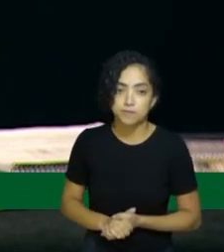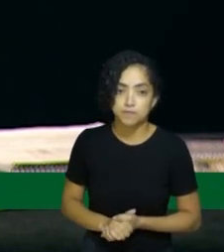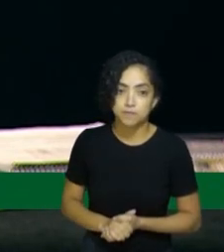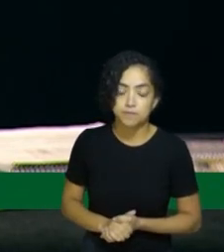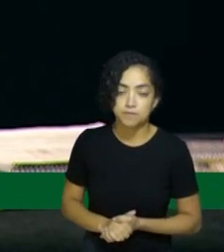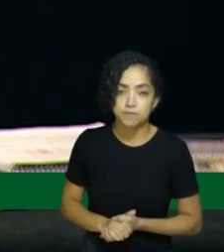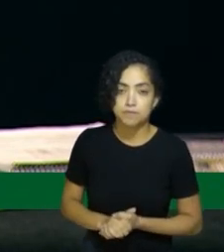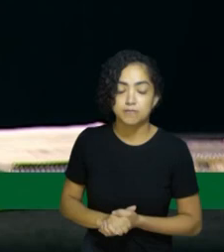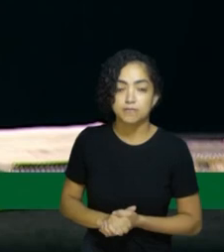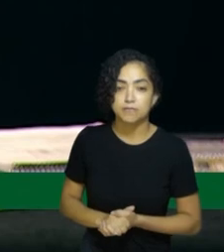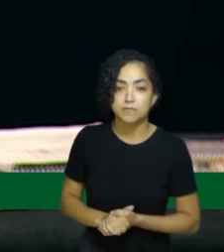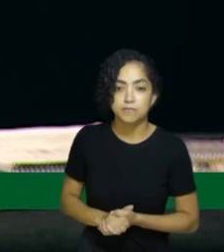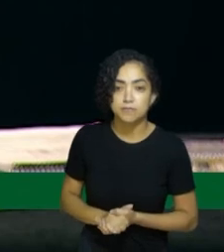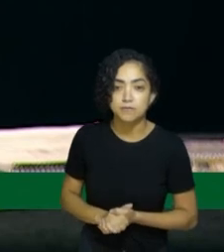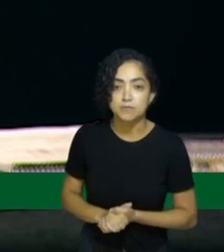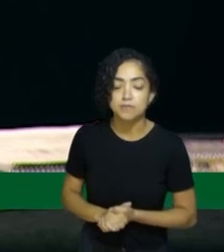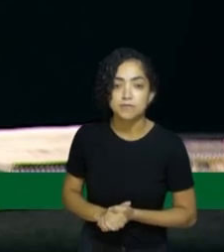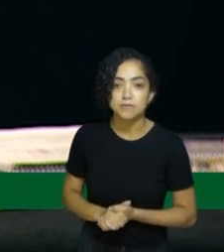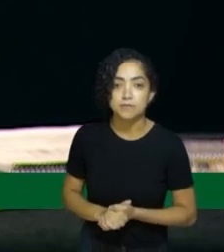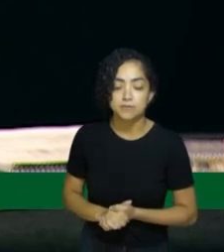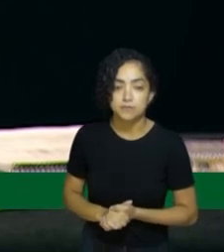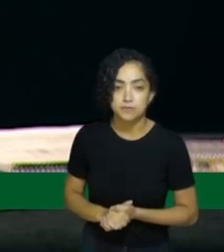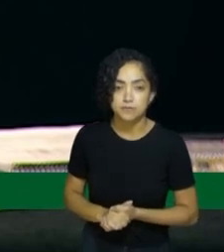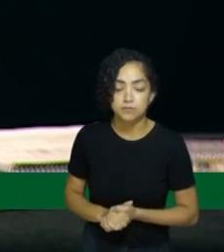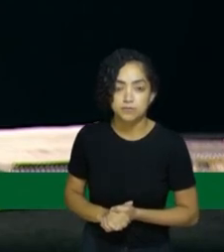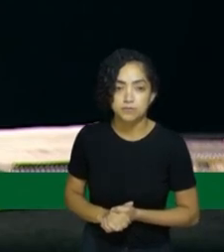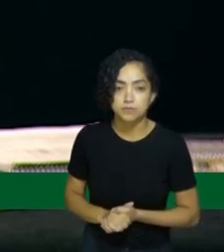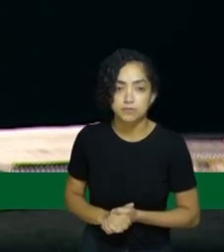Blumenau não consigo